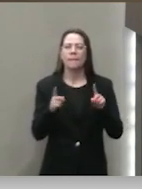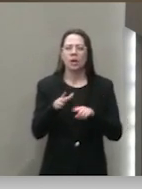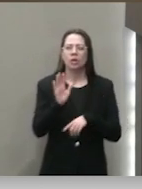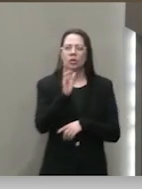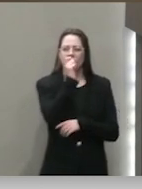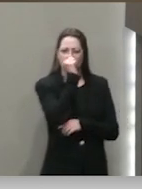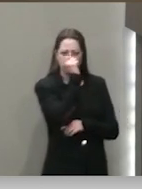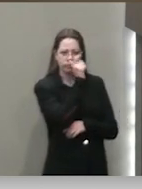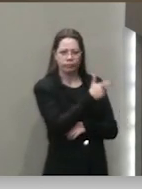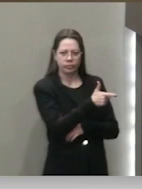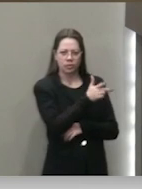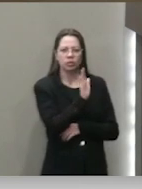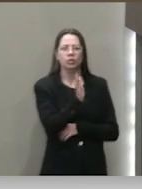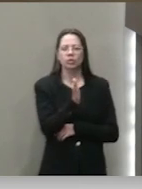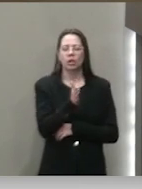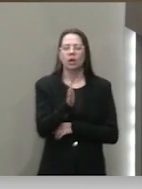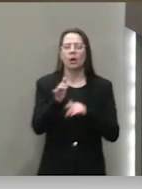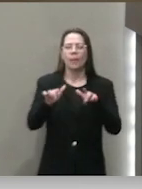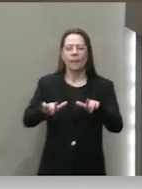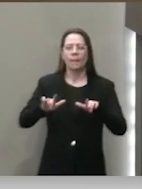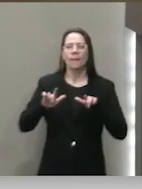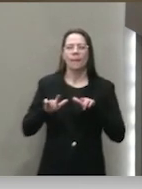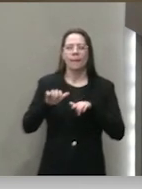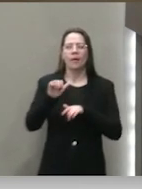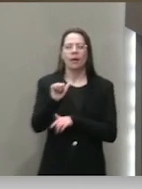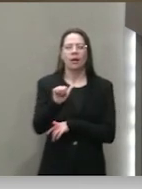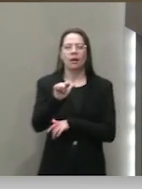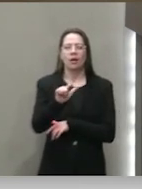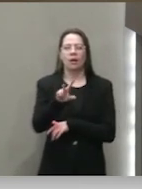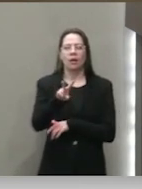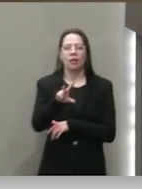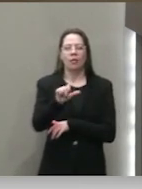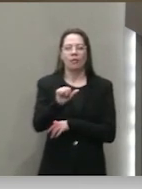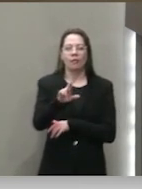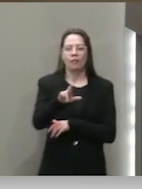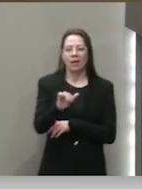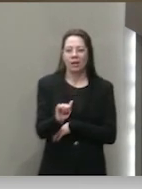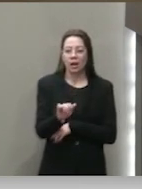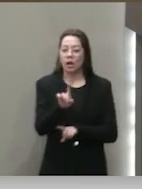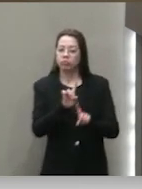denunciei aqui nessa tribuna por inúmeras vezes, nós temos escolas que ainda não têm os